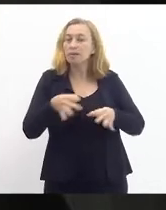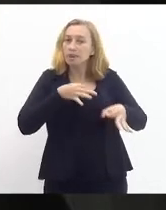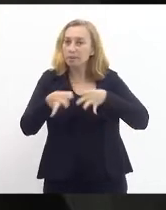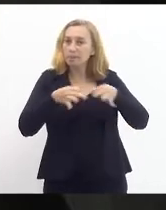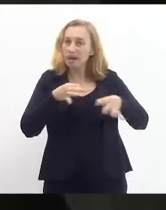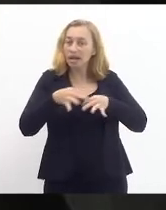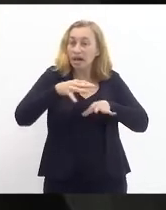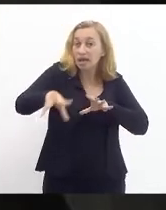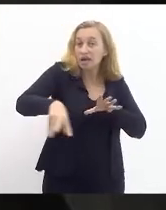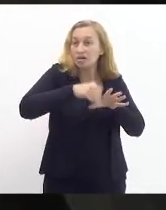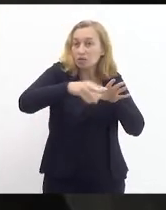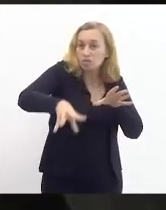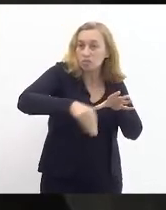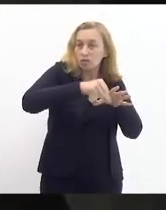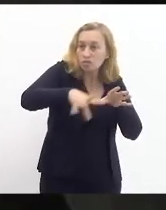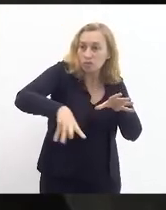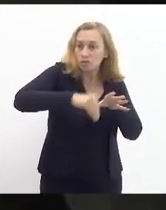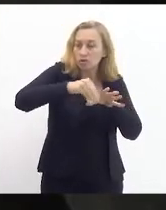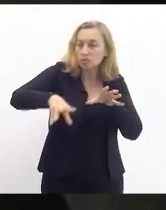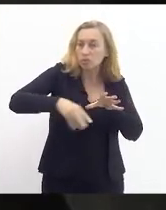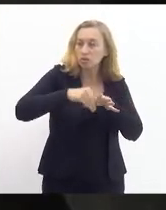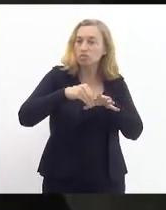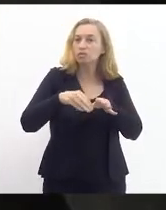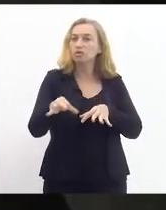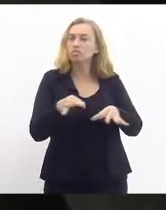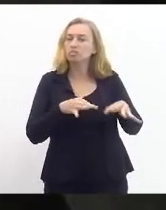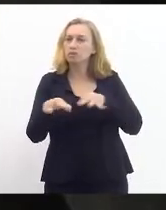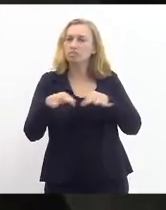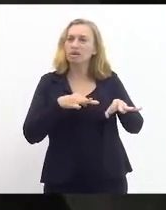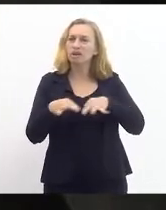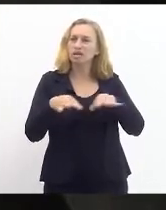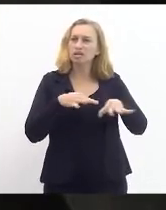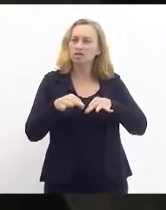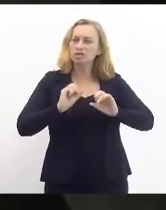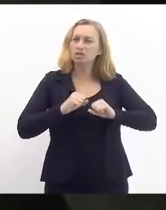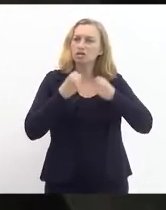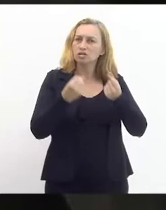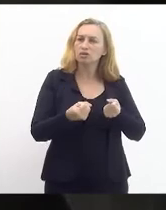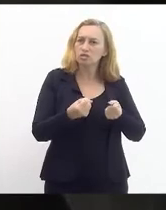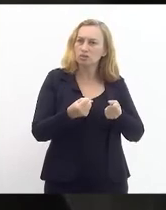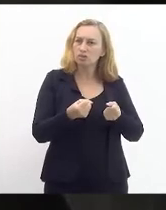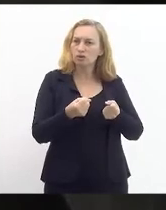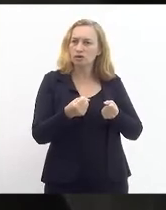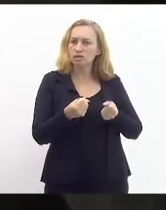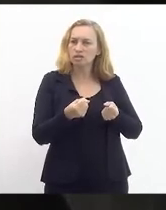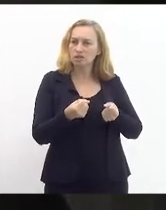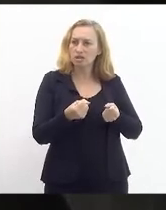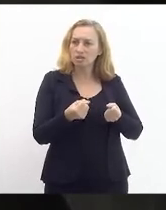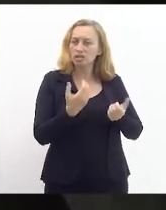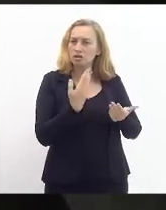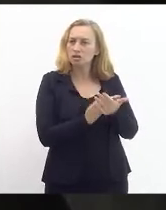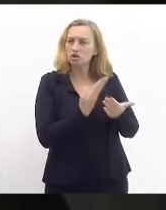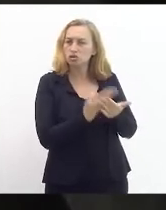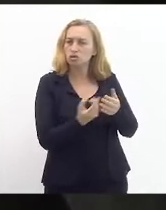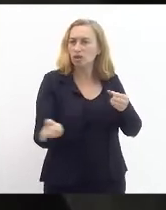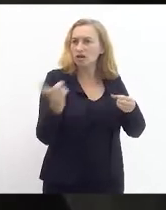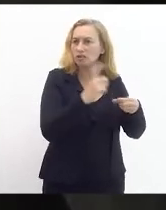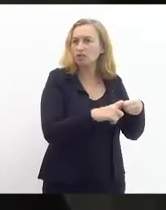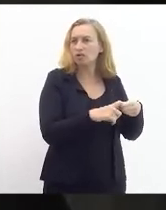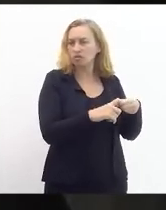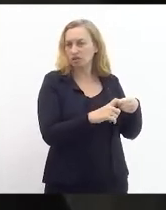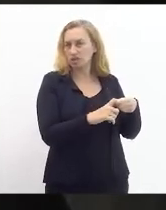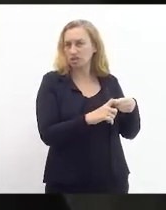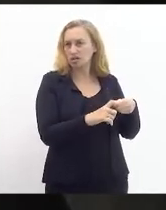preparar e implementar um profundo programa um robusto pro a força scola de reforço escolar porque são